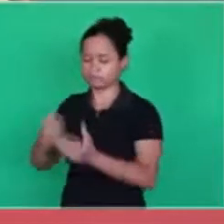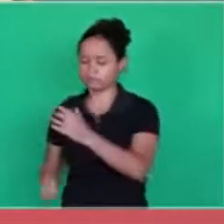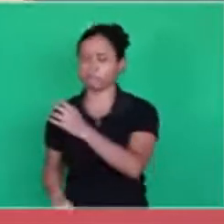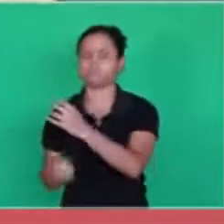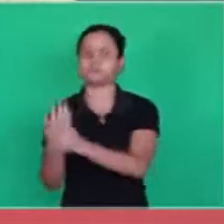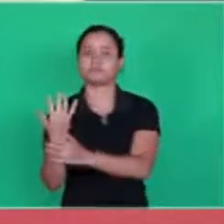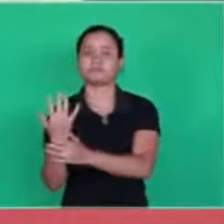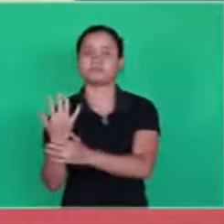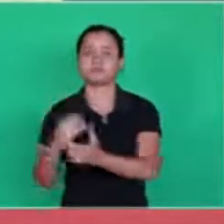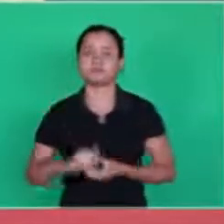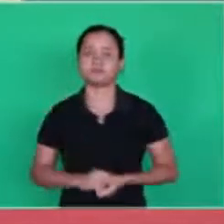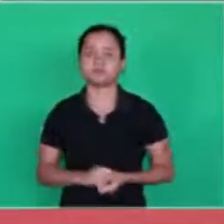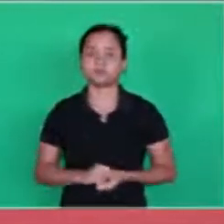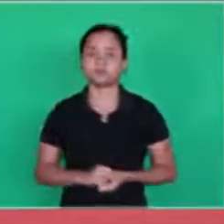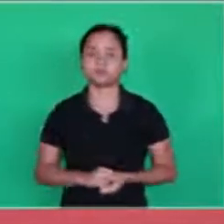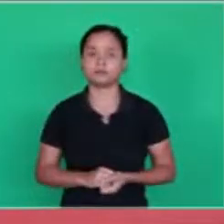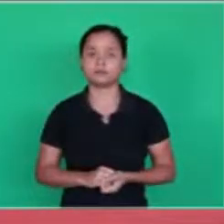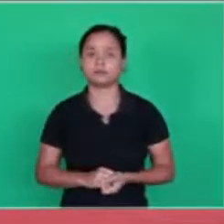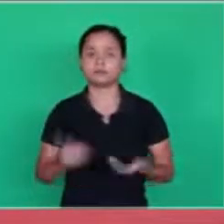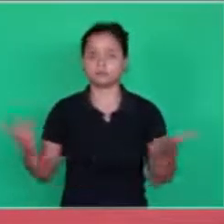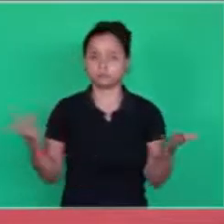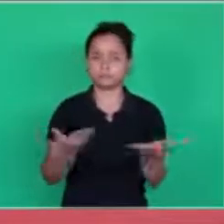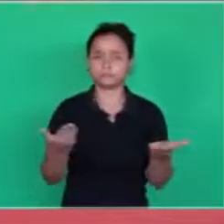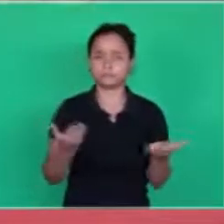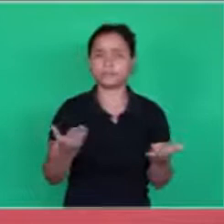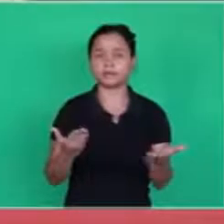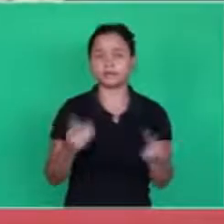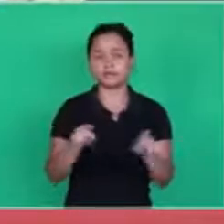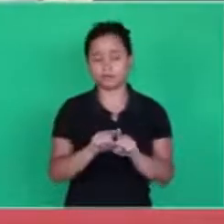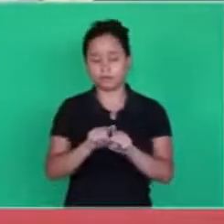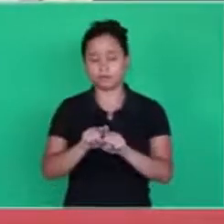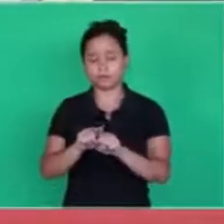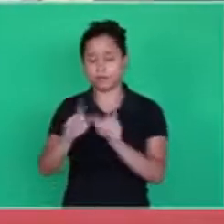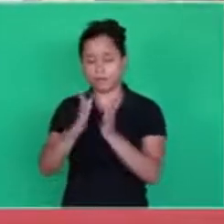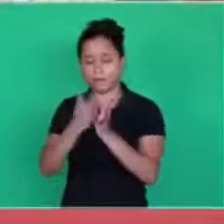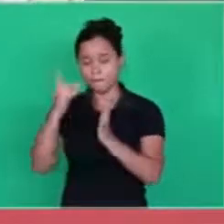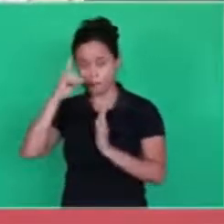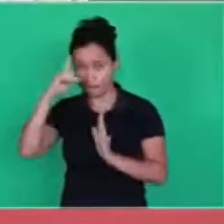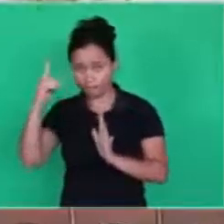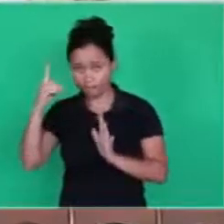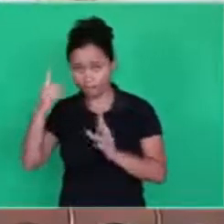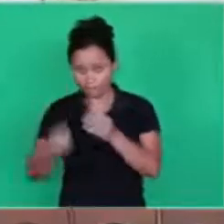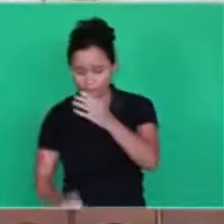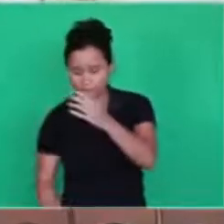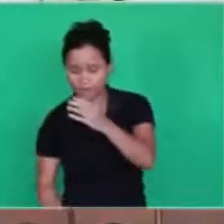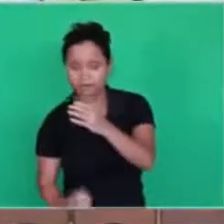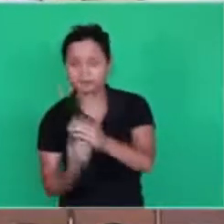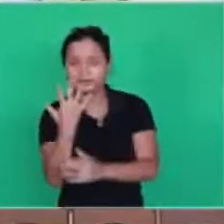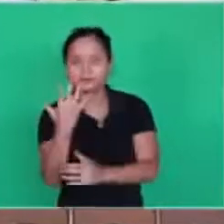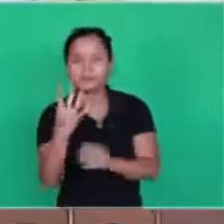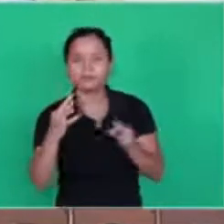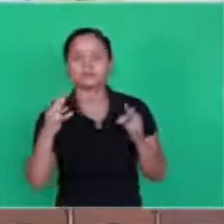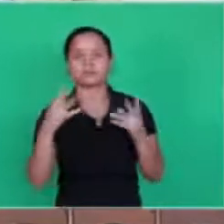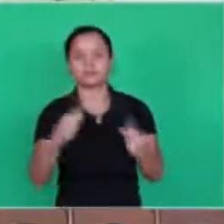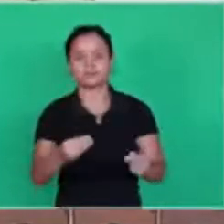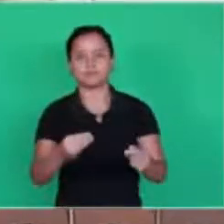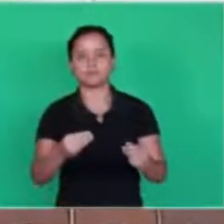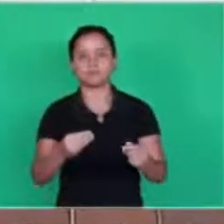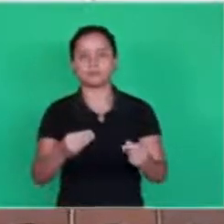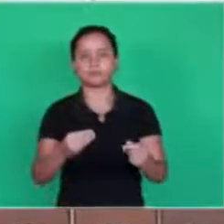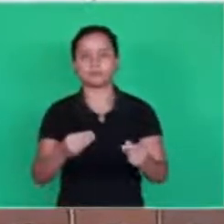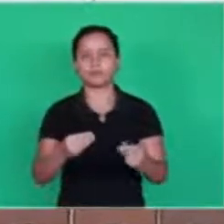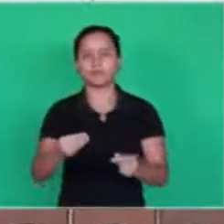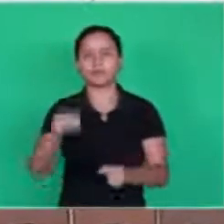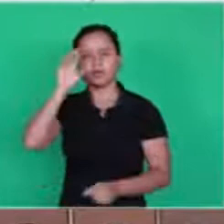tanto é assim que ele é a palavra de Deus para criar todas as coisas. Disse Deus, o verbo, haja